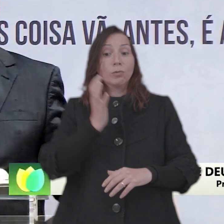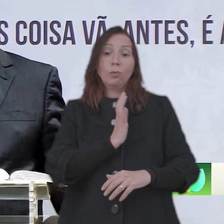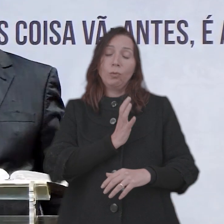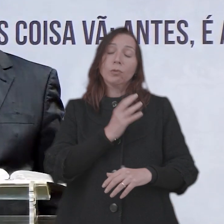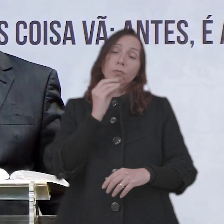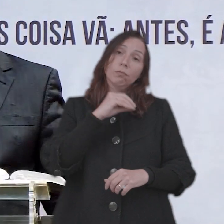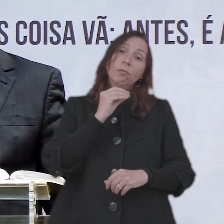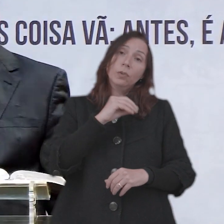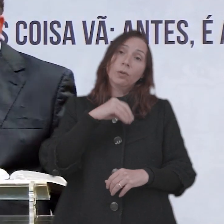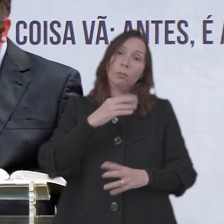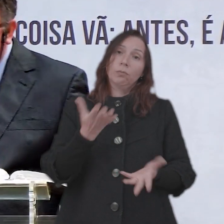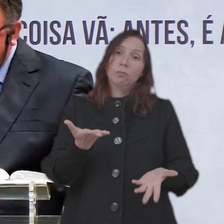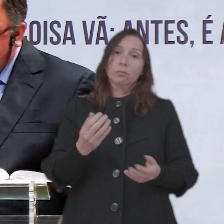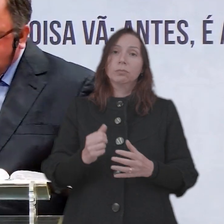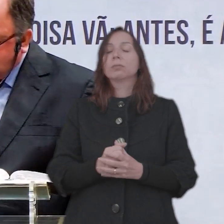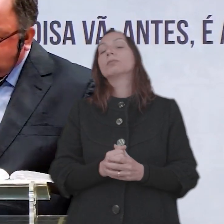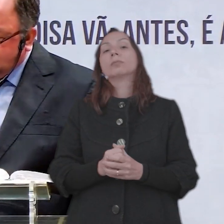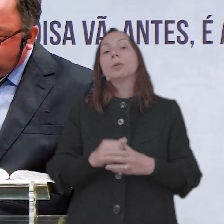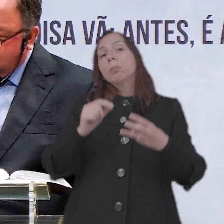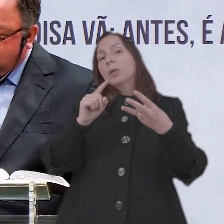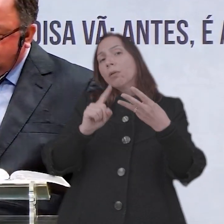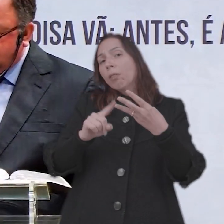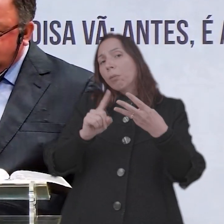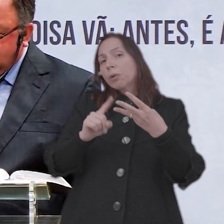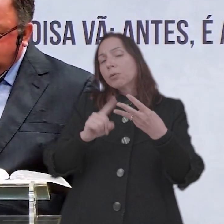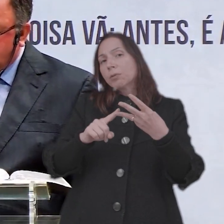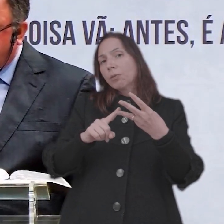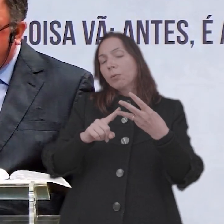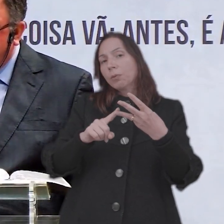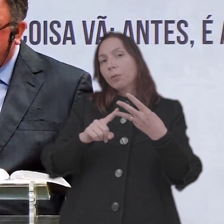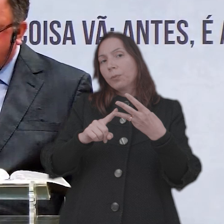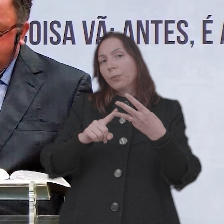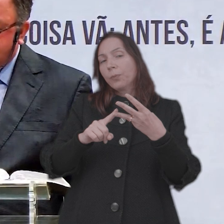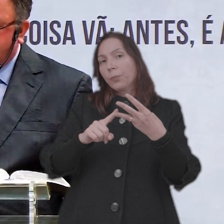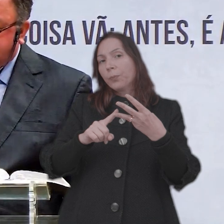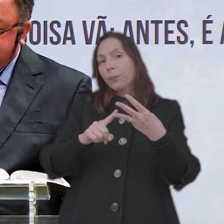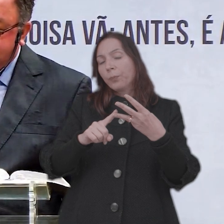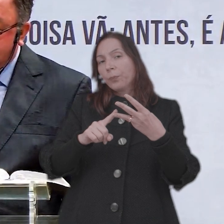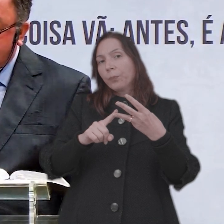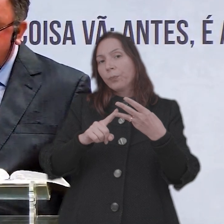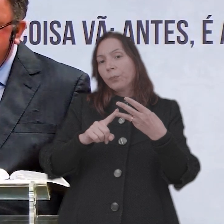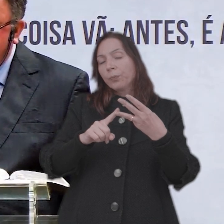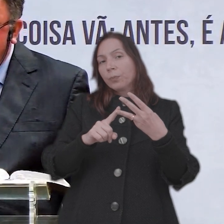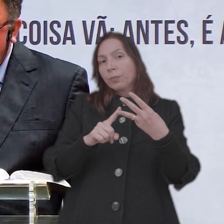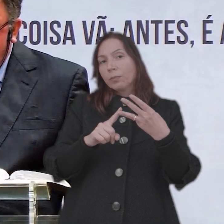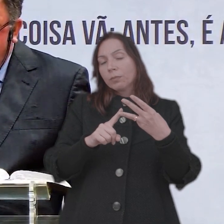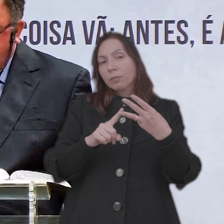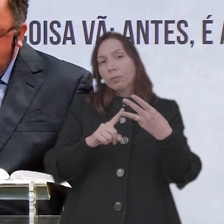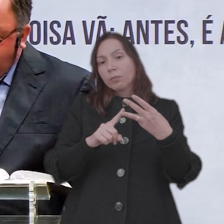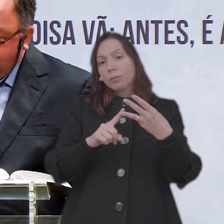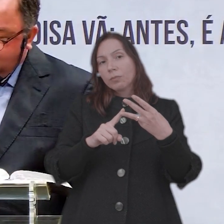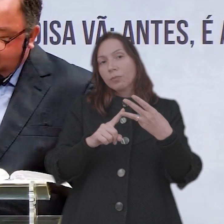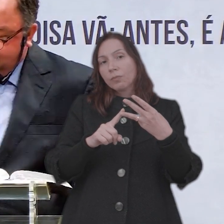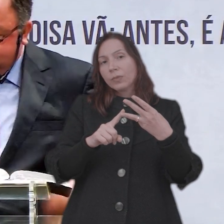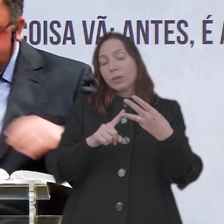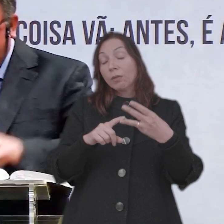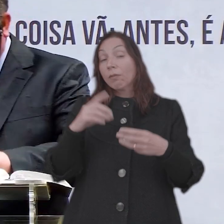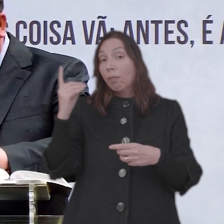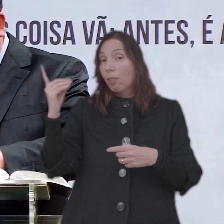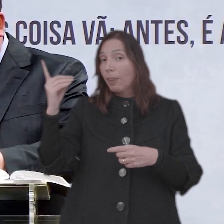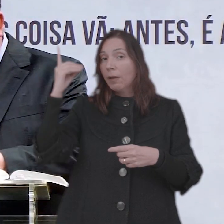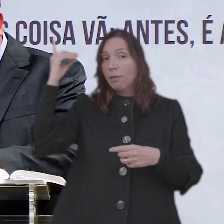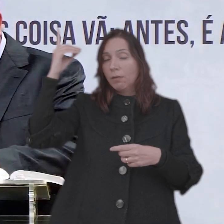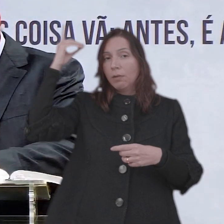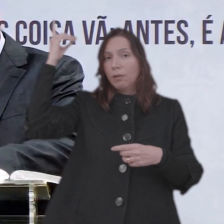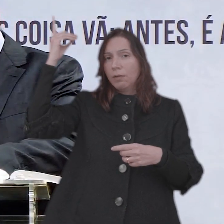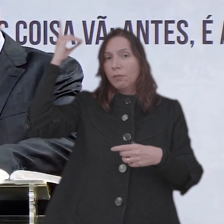enfraquecimento. Mas em terceiro lugar, terceira lição que o texto nos ensina, é que Davi,